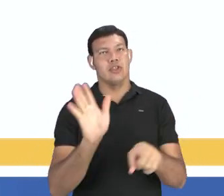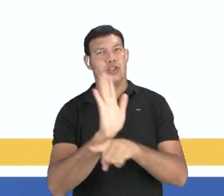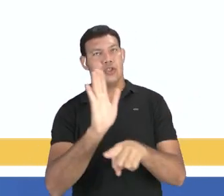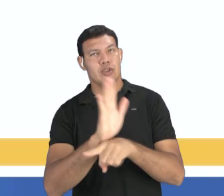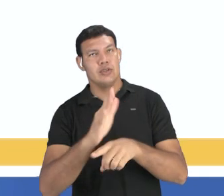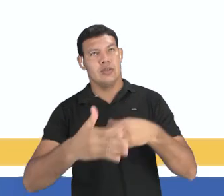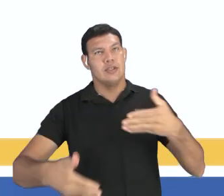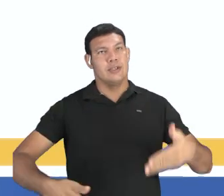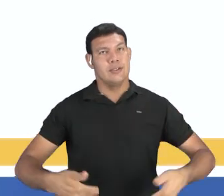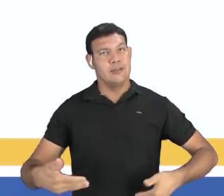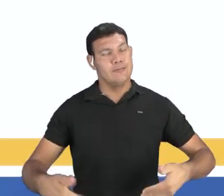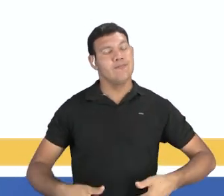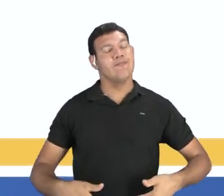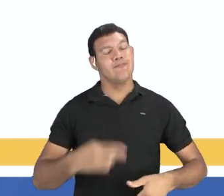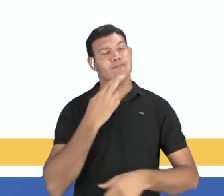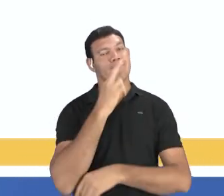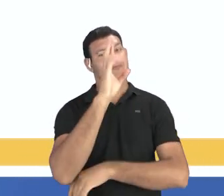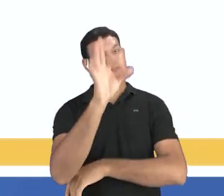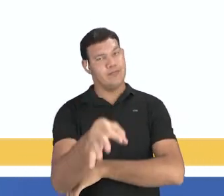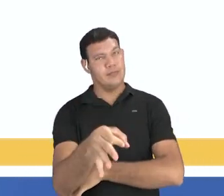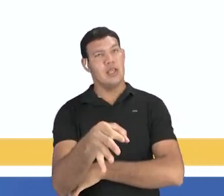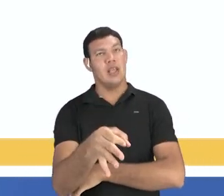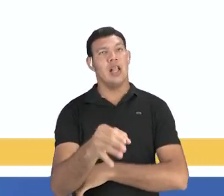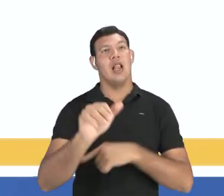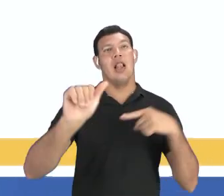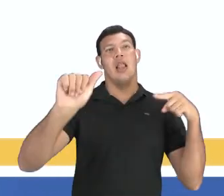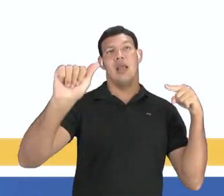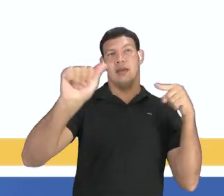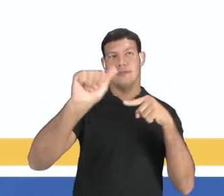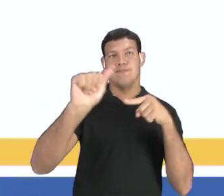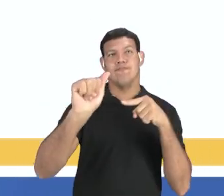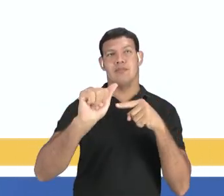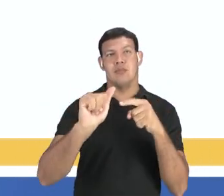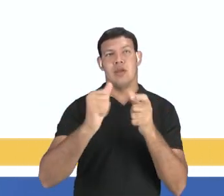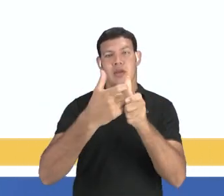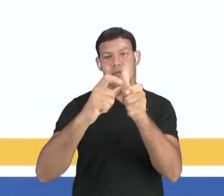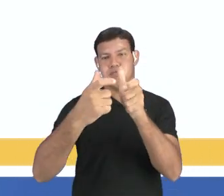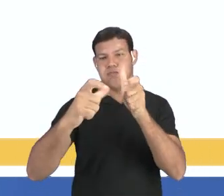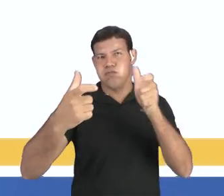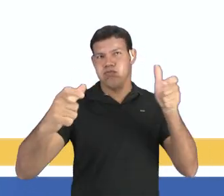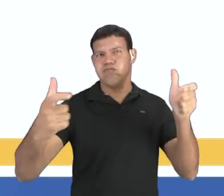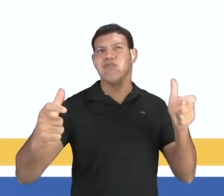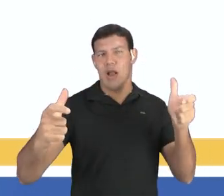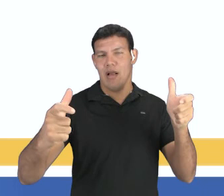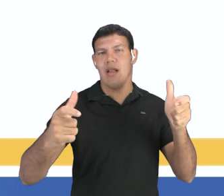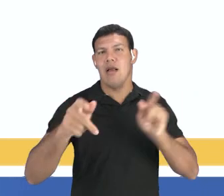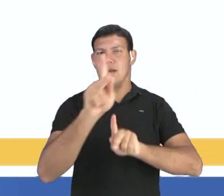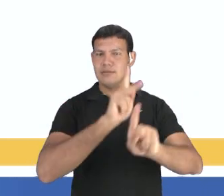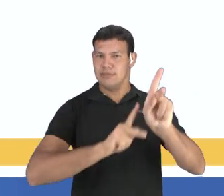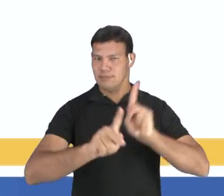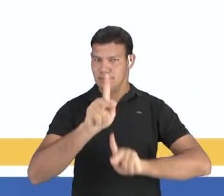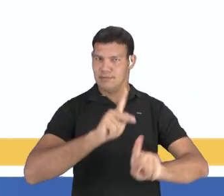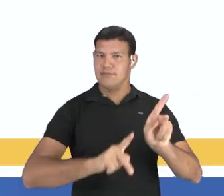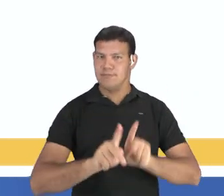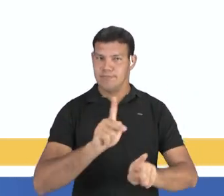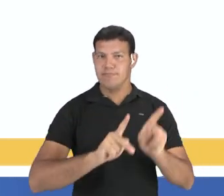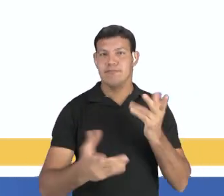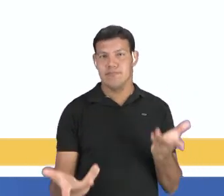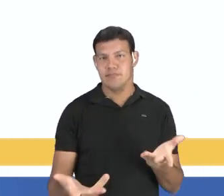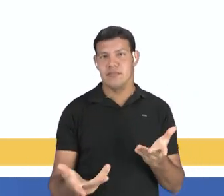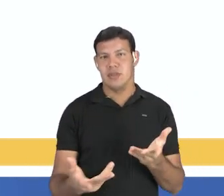letra A né o crescimento populacional a gente principais motivos da crise do sistema feudal correta destacar o crescimento populacional né o